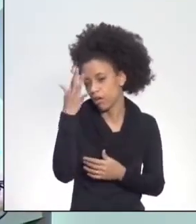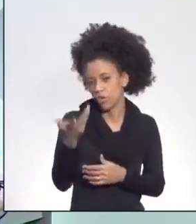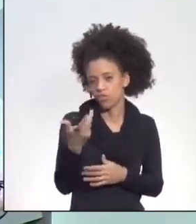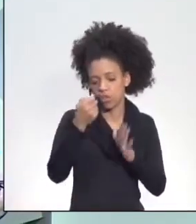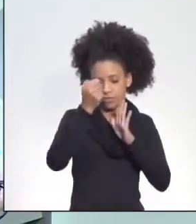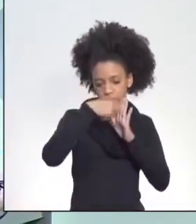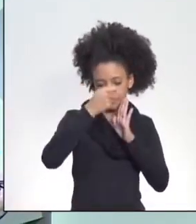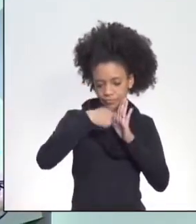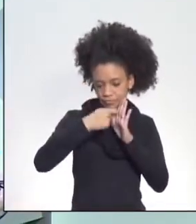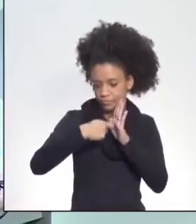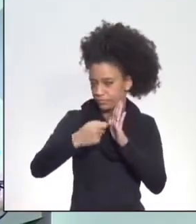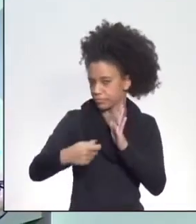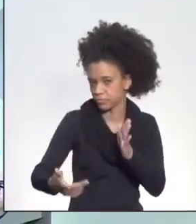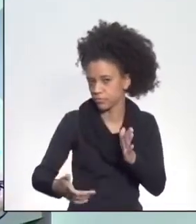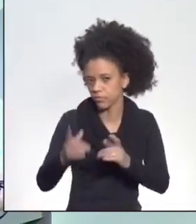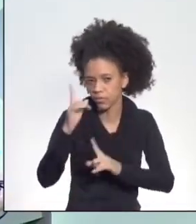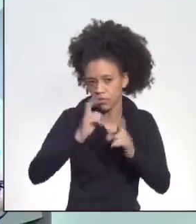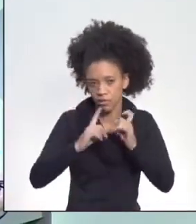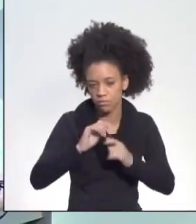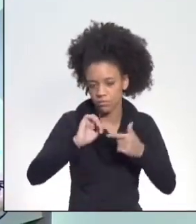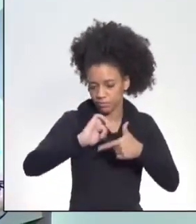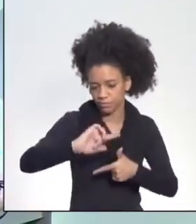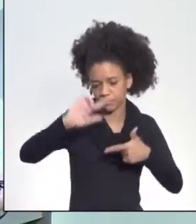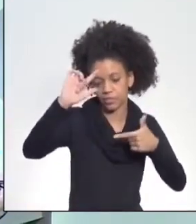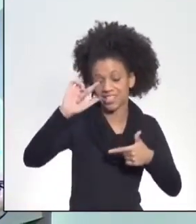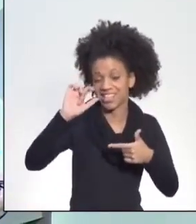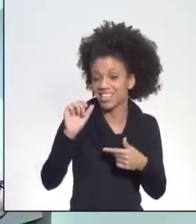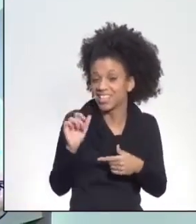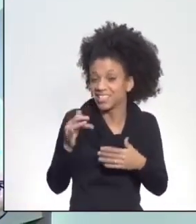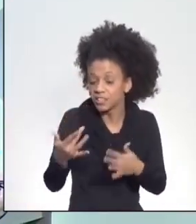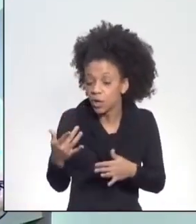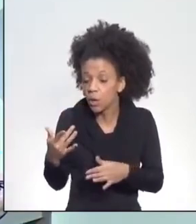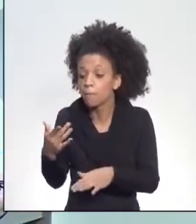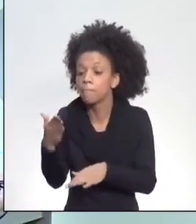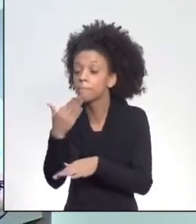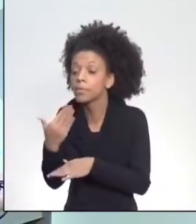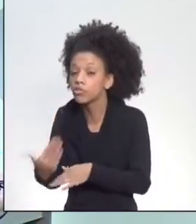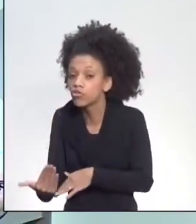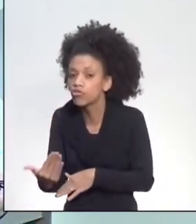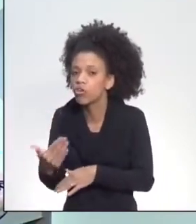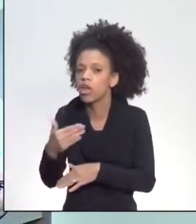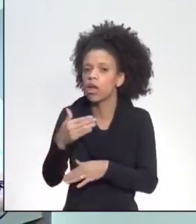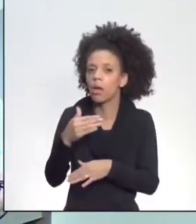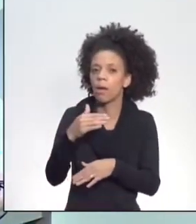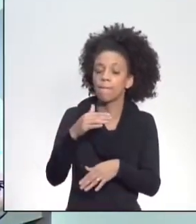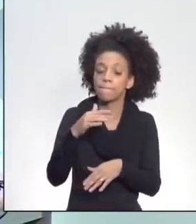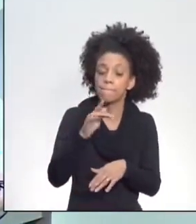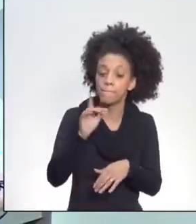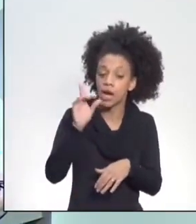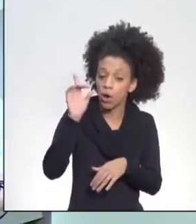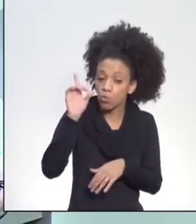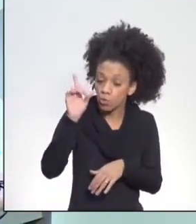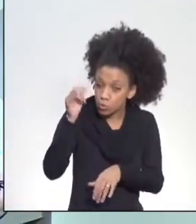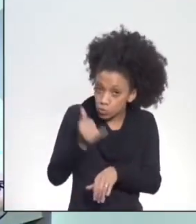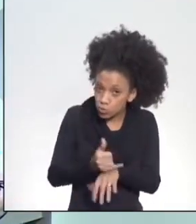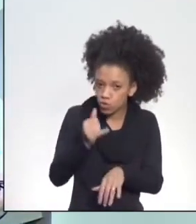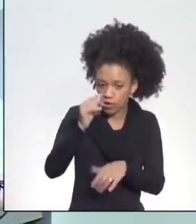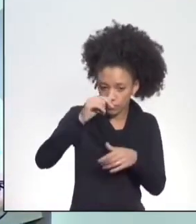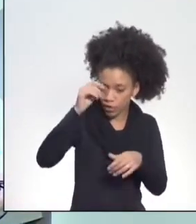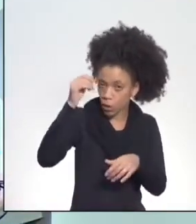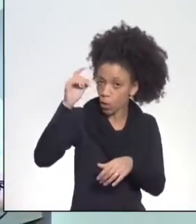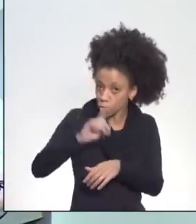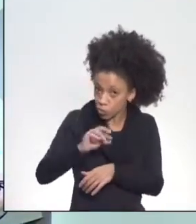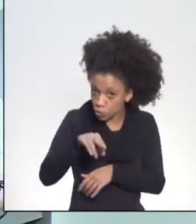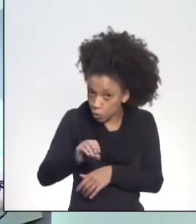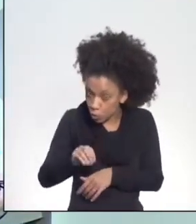ali, né, a sua expressão sem, ao menos, consultar o dono da parede, né, a ser pichada ou grafitada.